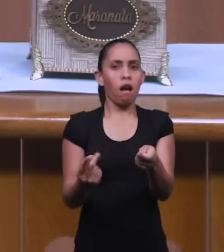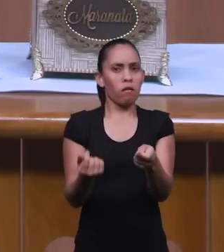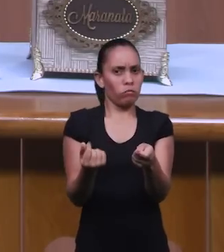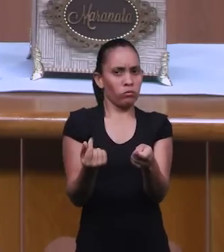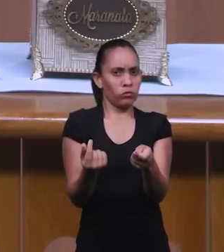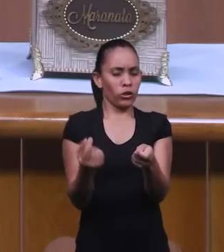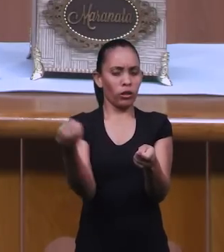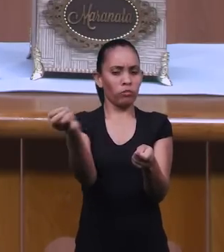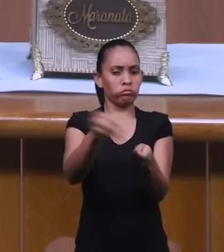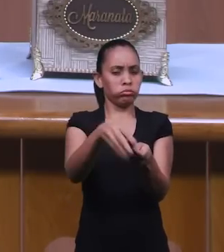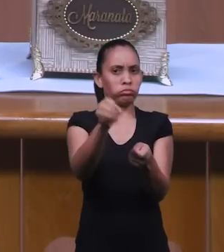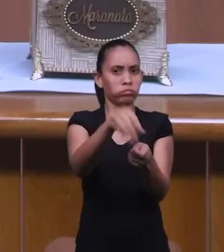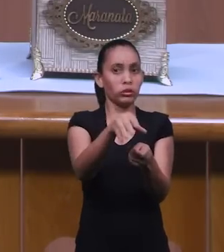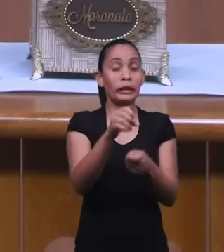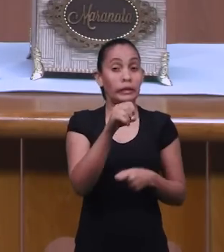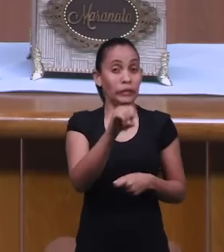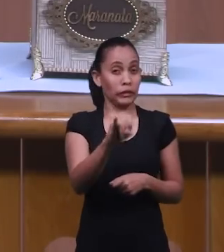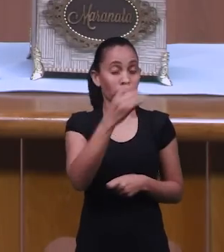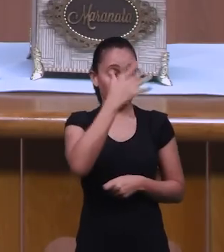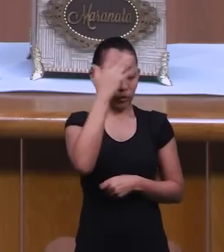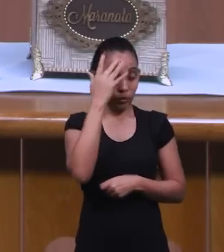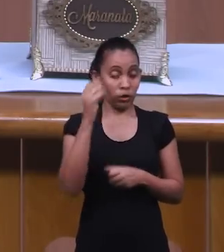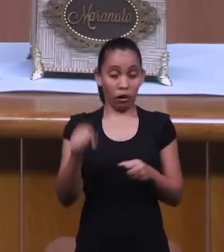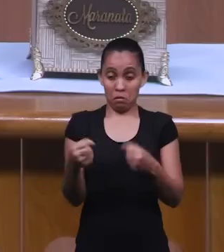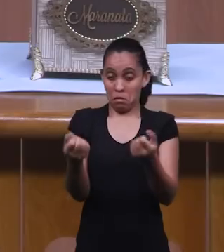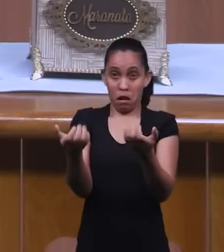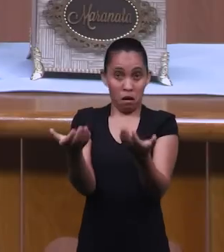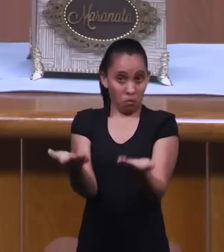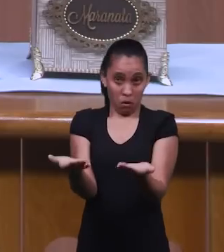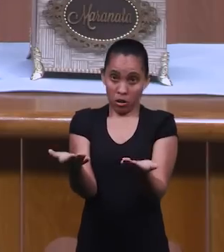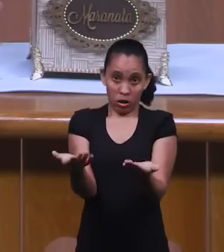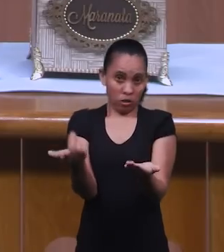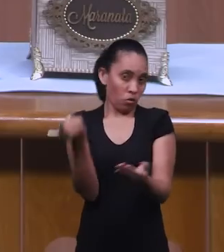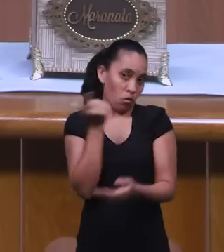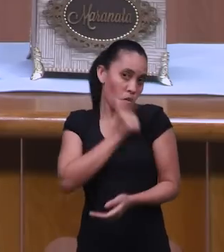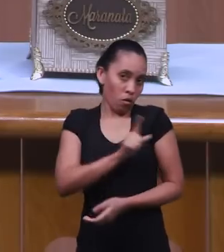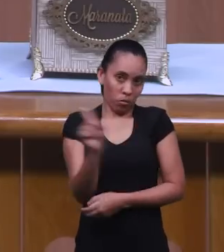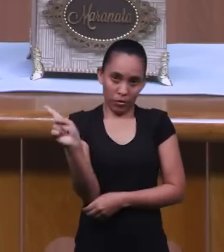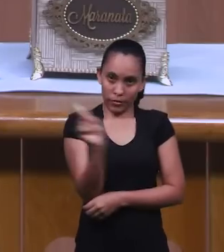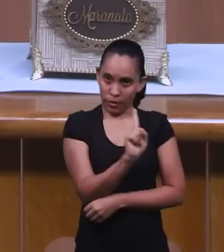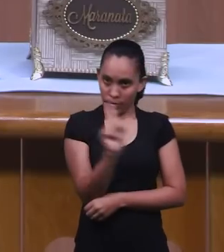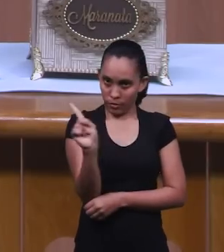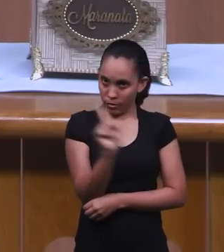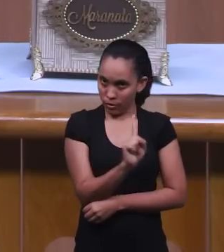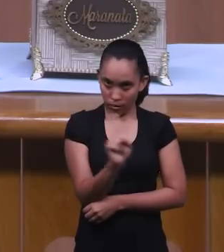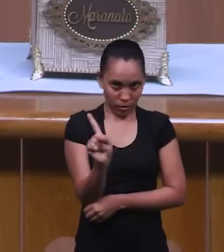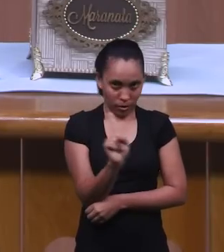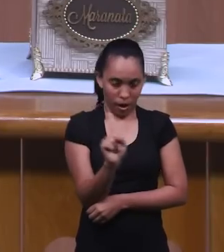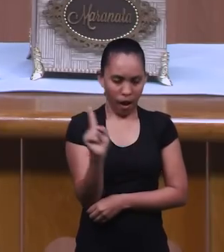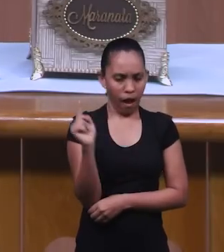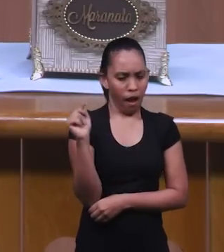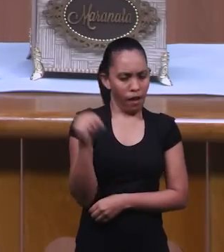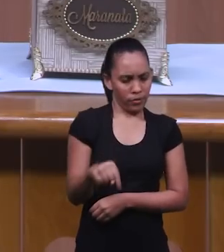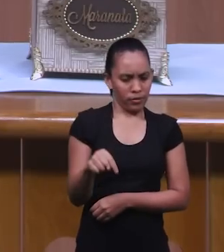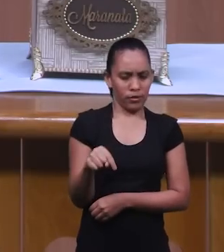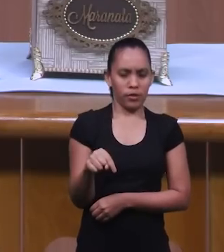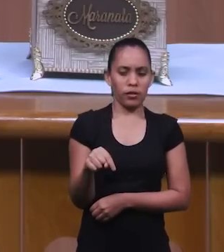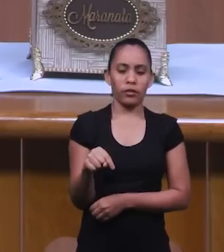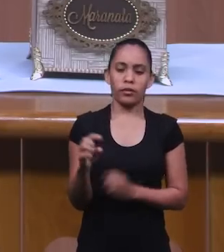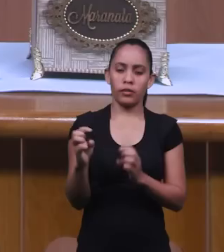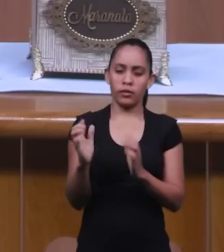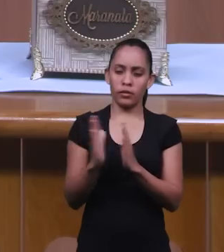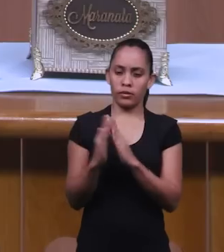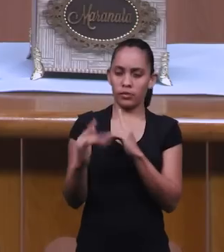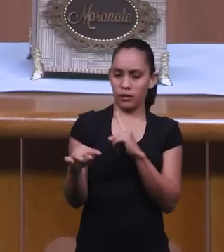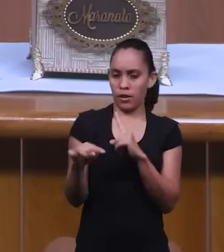valores, ofertas. Se alguém quiser doar alguma coisa, não consegue porque não tem não funcionamos desta forma, nós